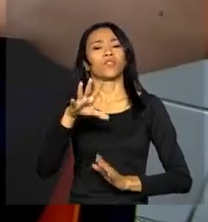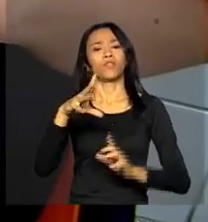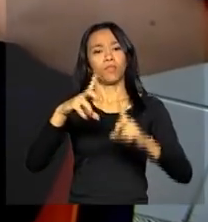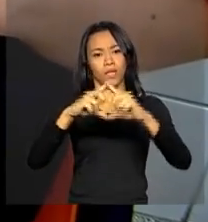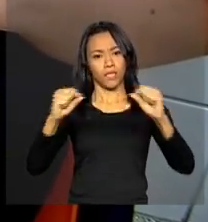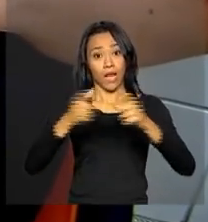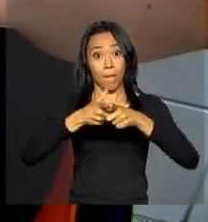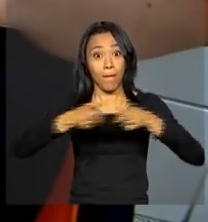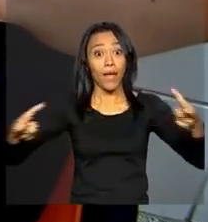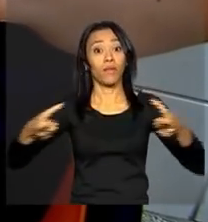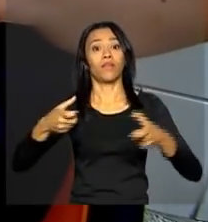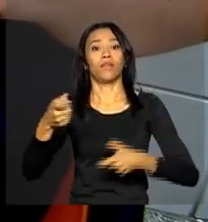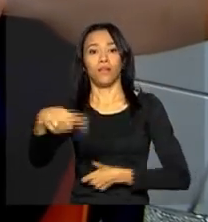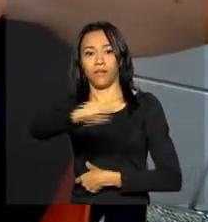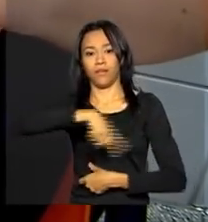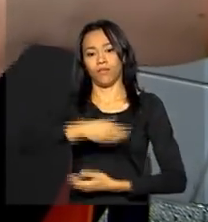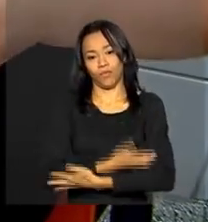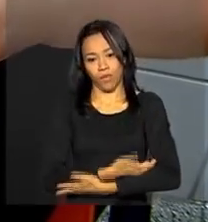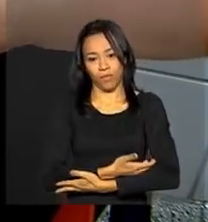maioria.